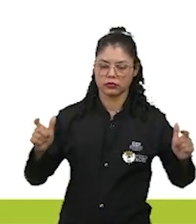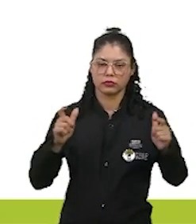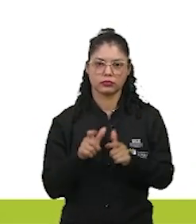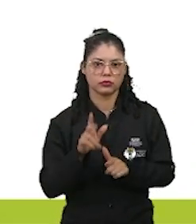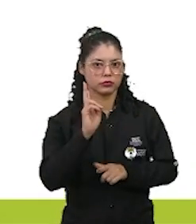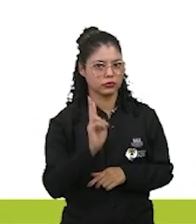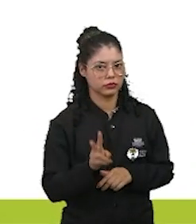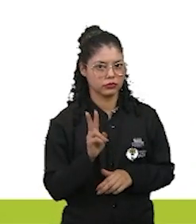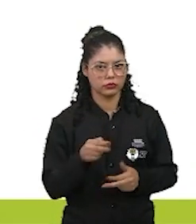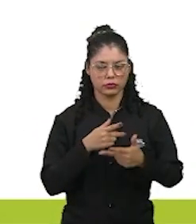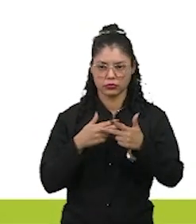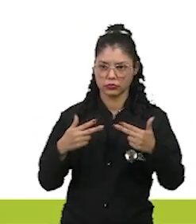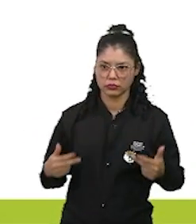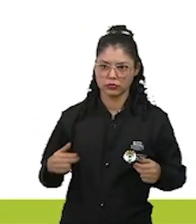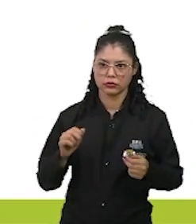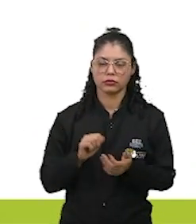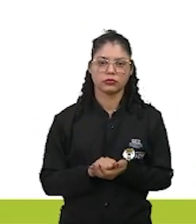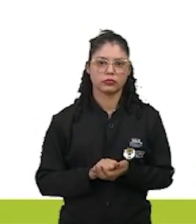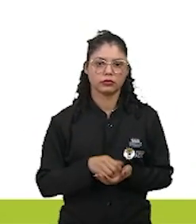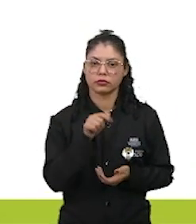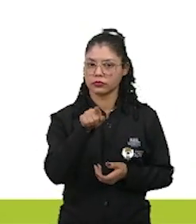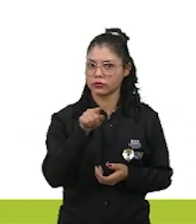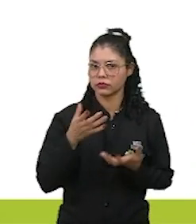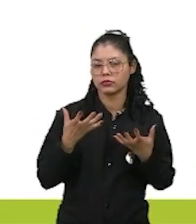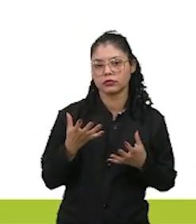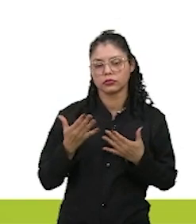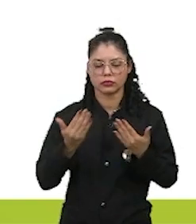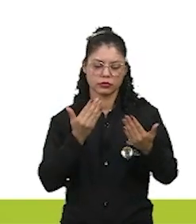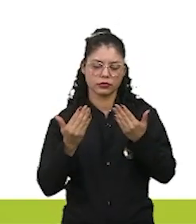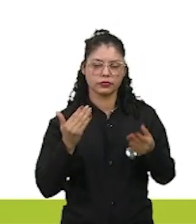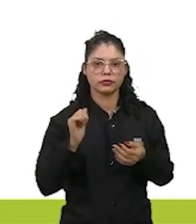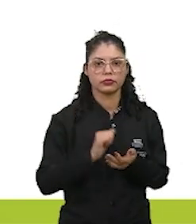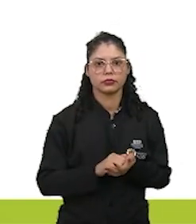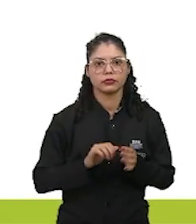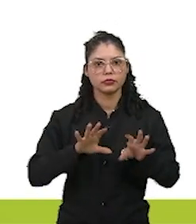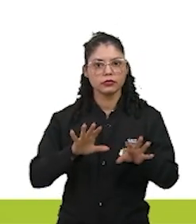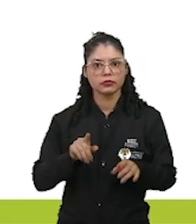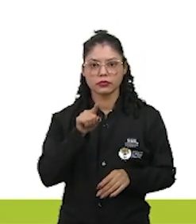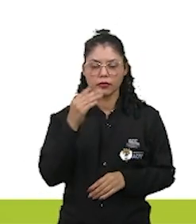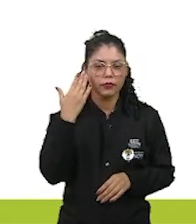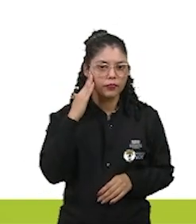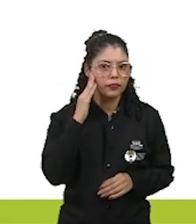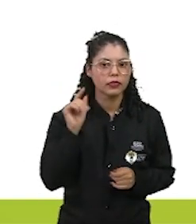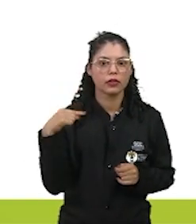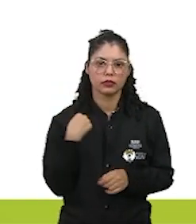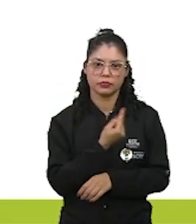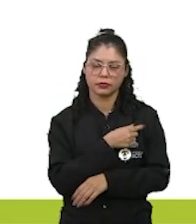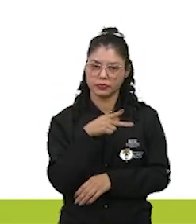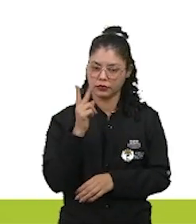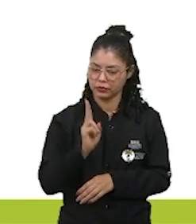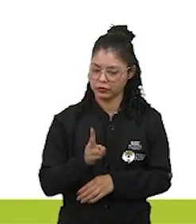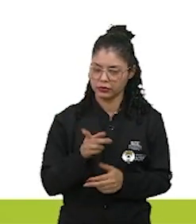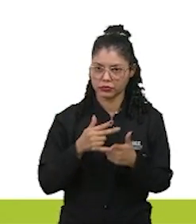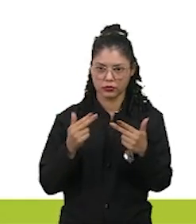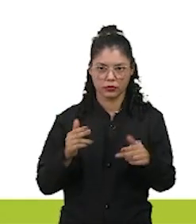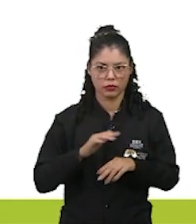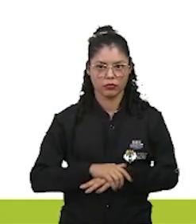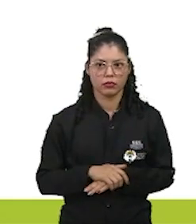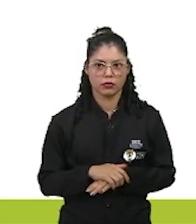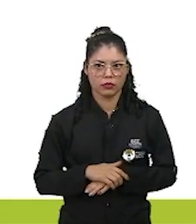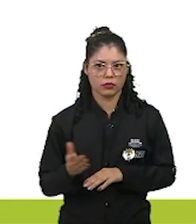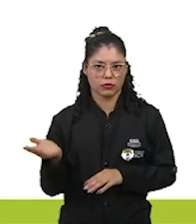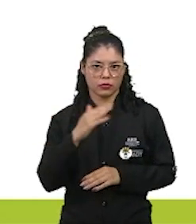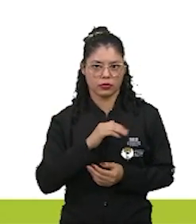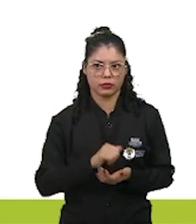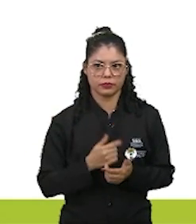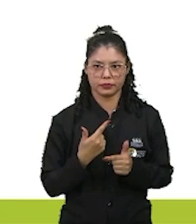tangente, e tangente é coca, que é o cateto oposto sobre o cateto adjacente, tá bom?